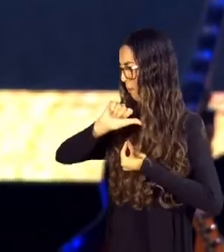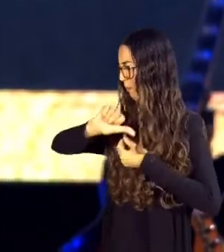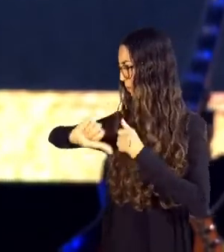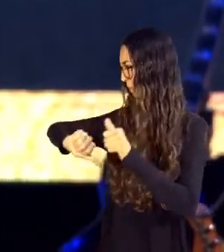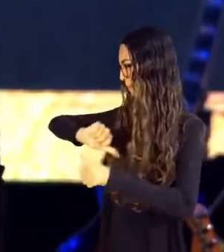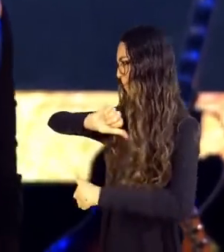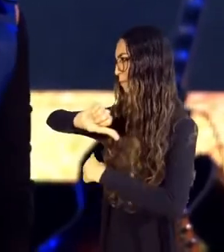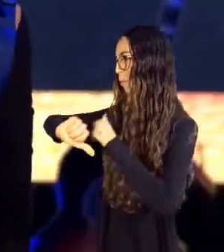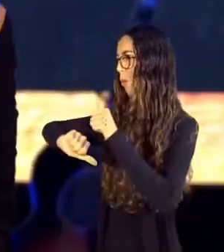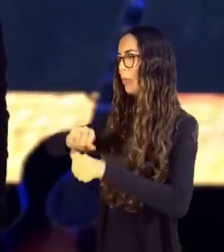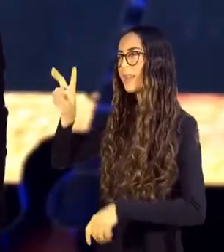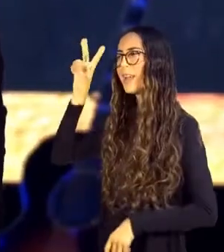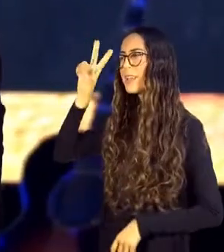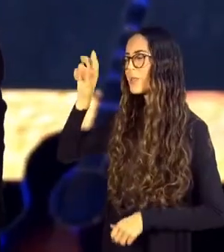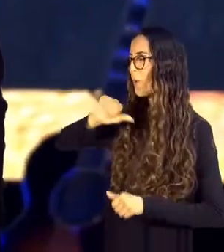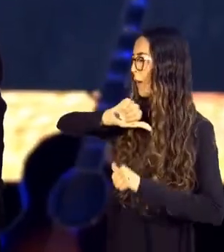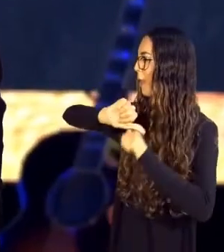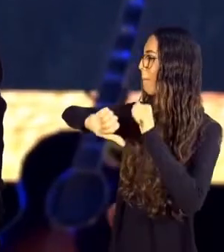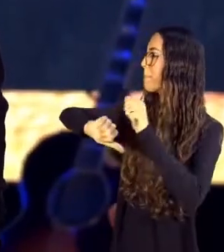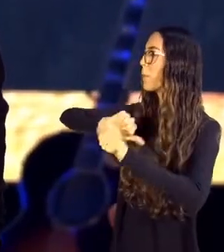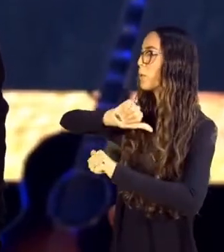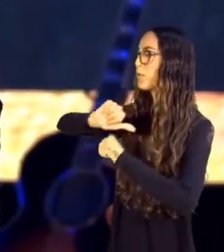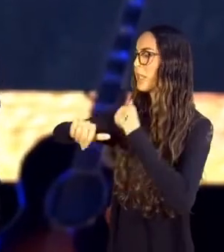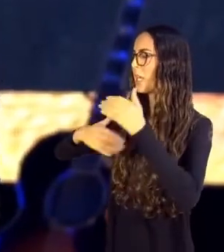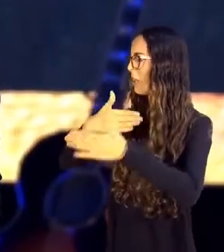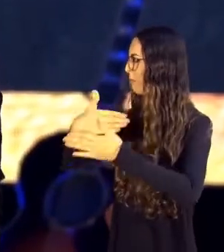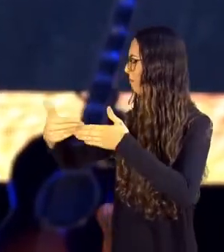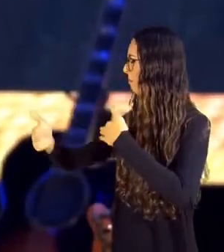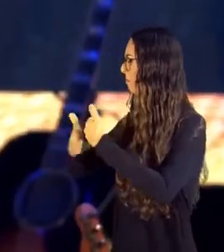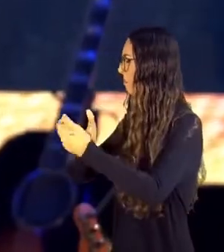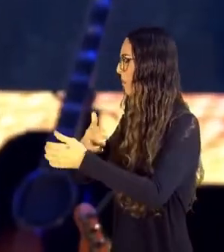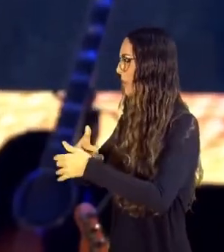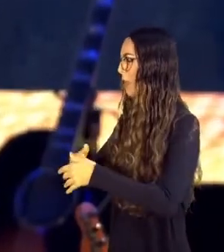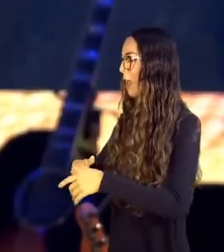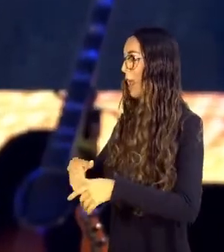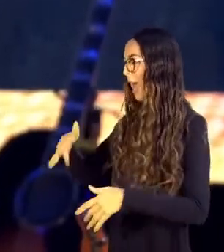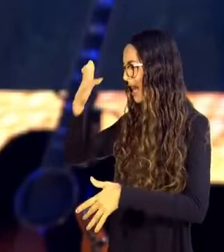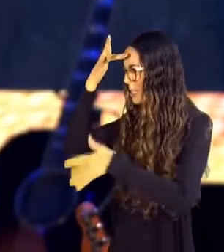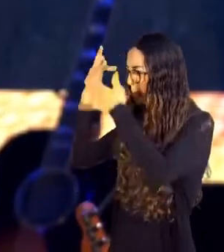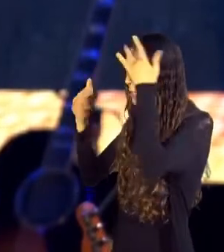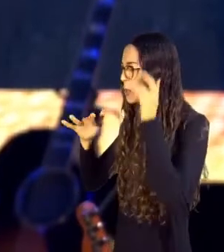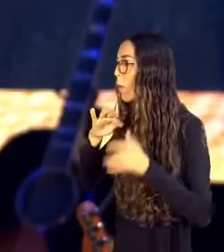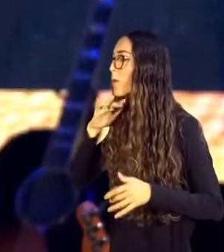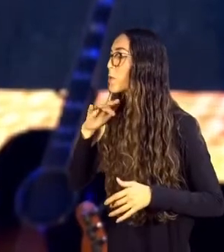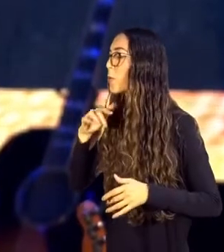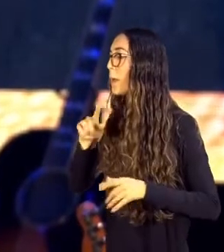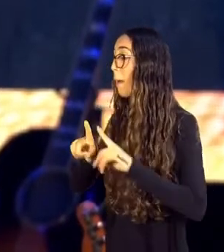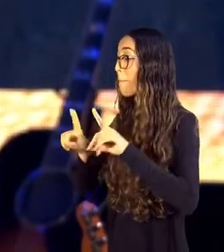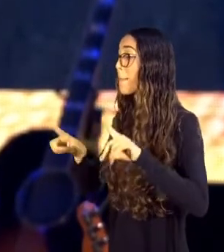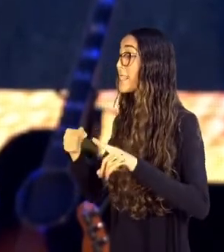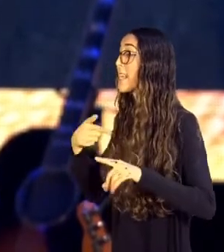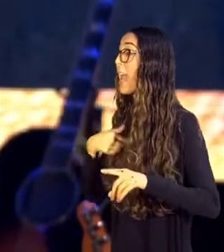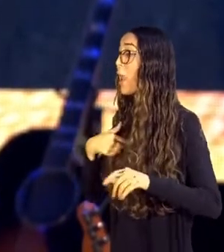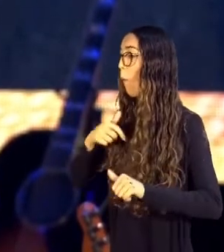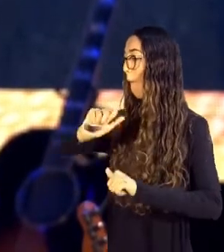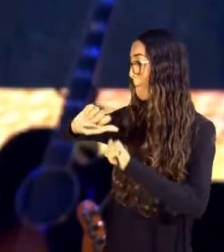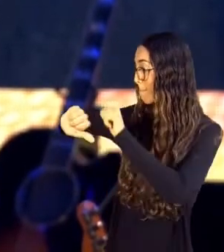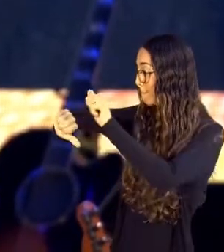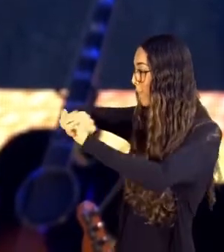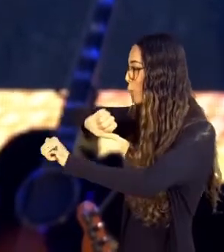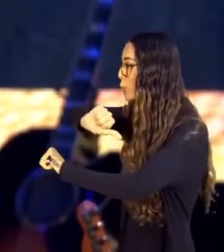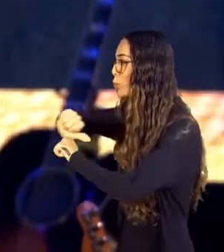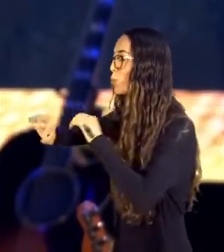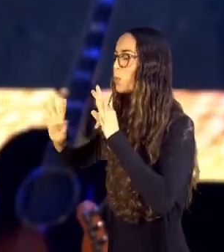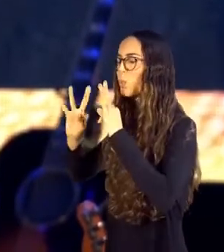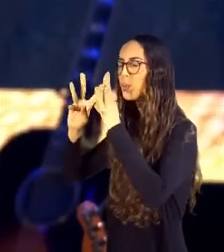pior criminoso que está na cadeia, assassino. Eu mudo a história. Eu renovo, eu faço nova todas as